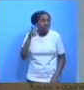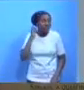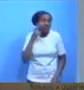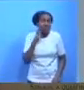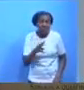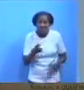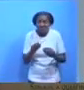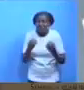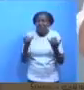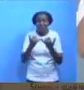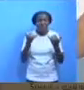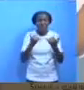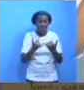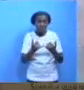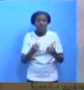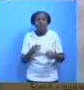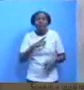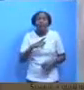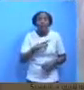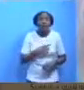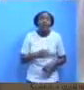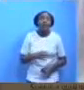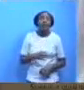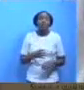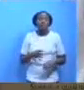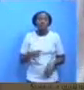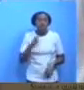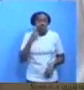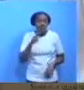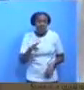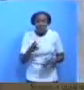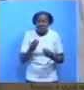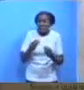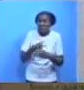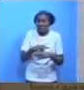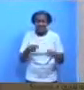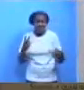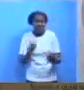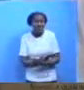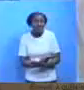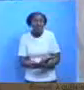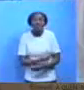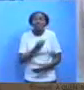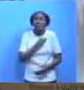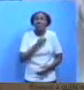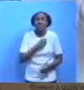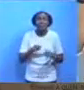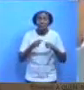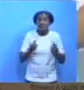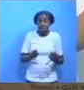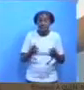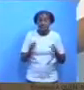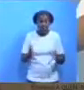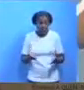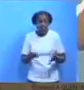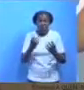senhor ferido Senhor porque eu vou me tornando uma pessoa frágil uma manteiga derretida senhor qualquer coisinha que falam Senhor e